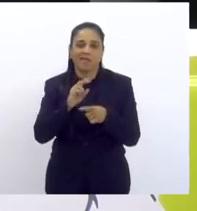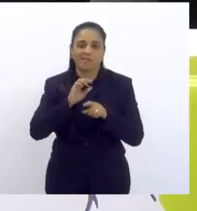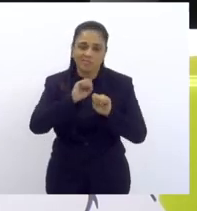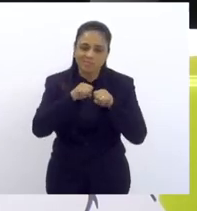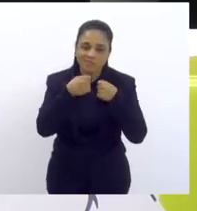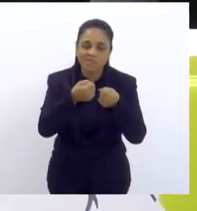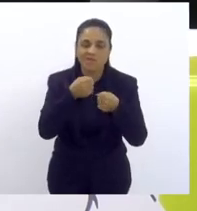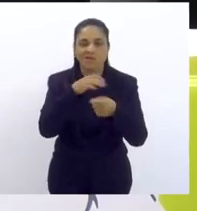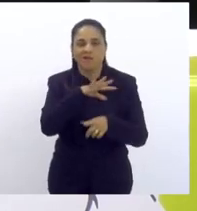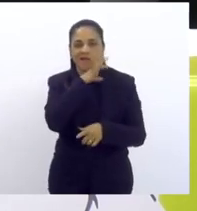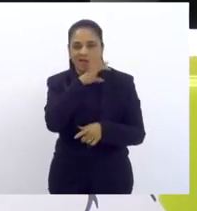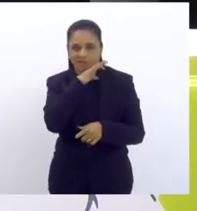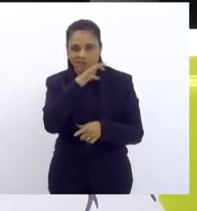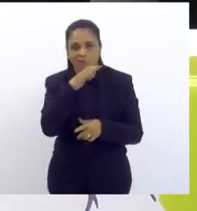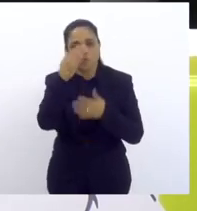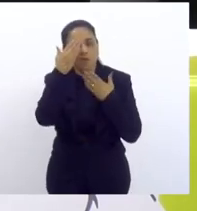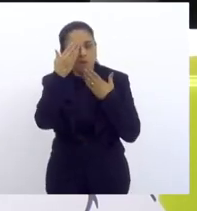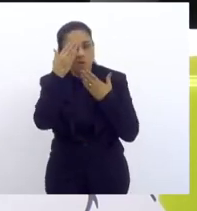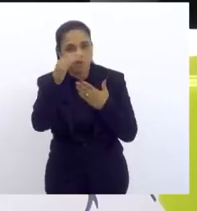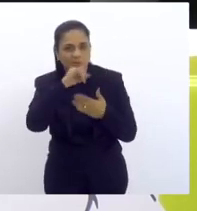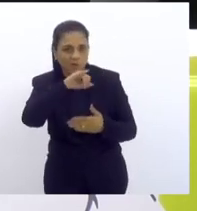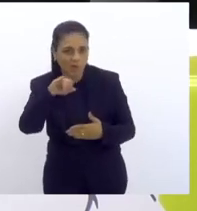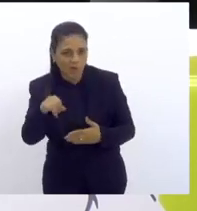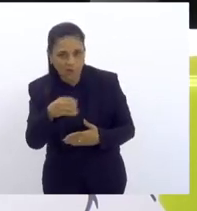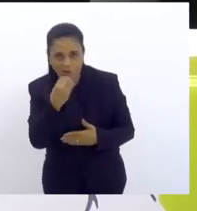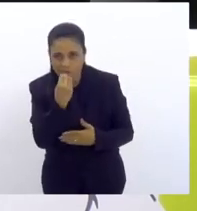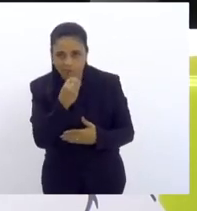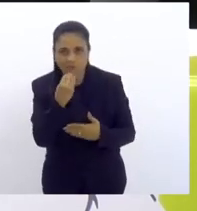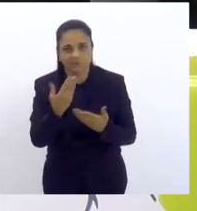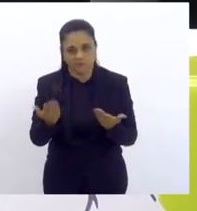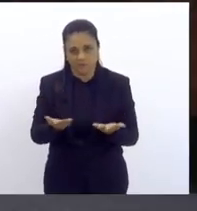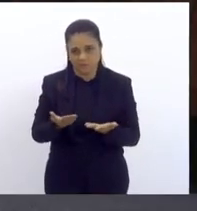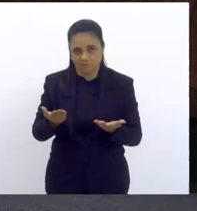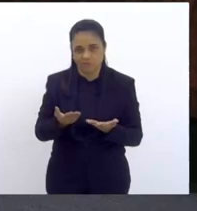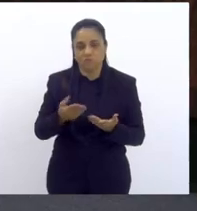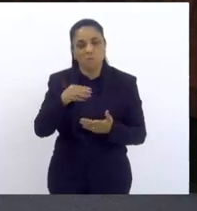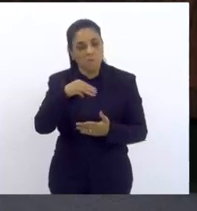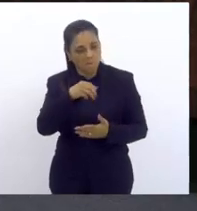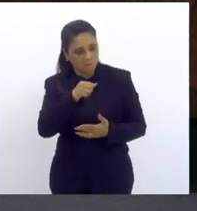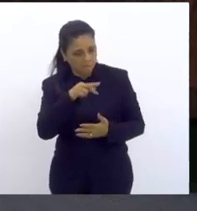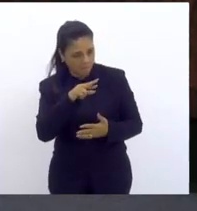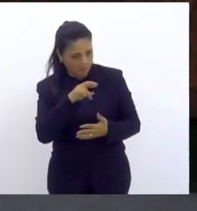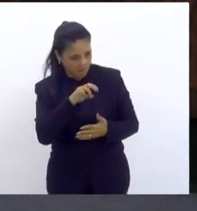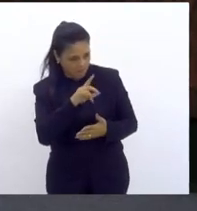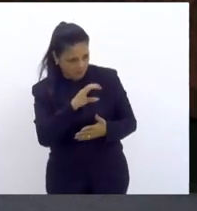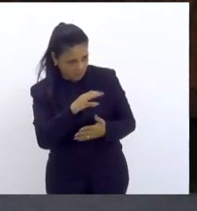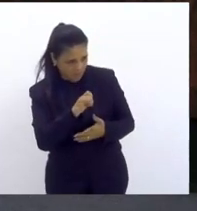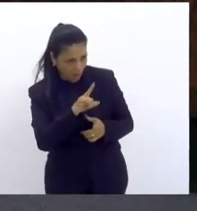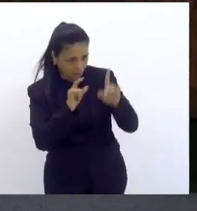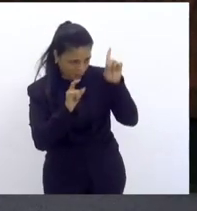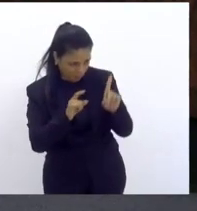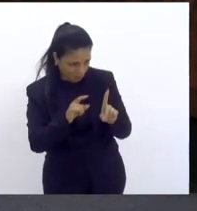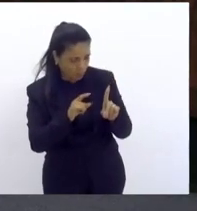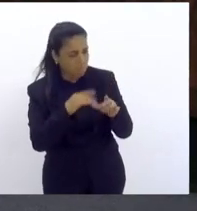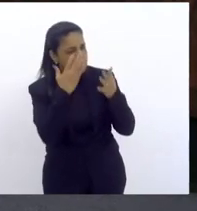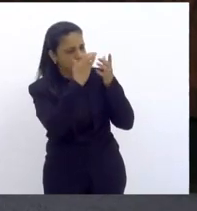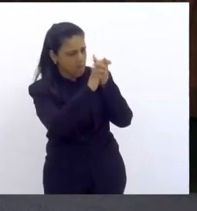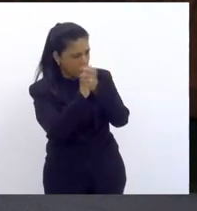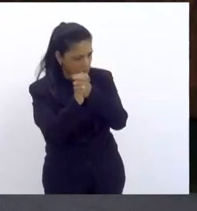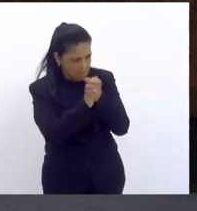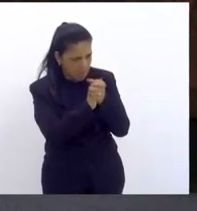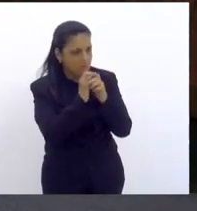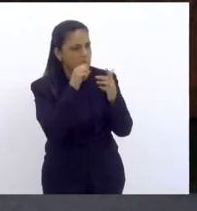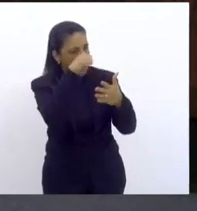muito obrigado por essa oportunidade que vocês estão nos dando Marcelo conta comigo parabéns pela sua luta pela